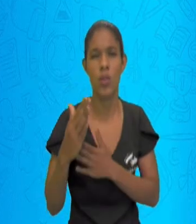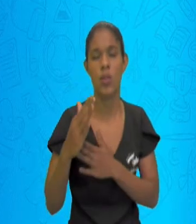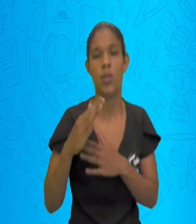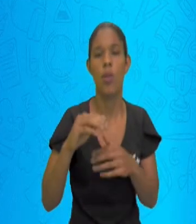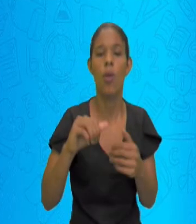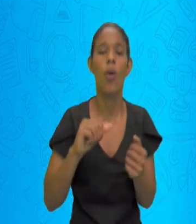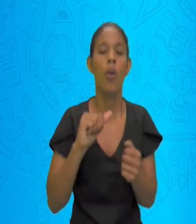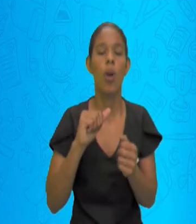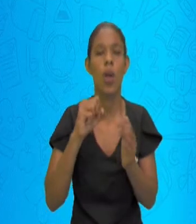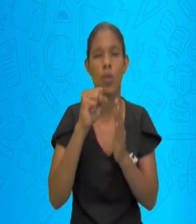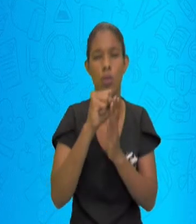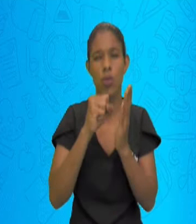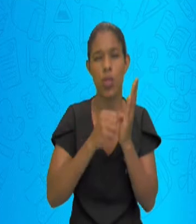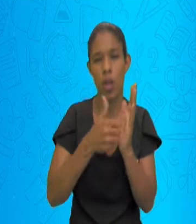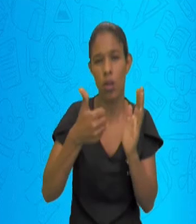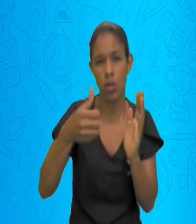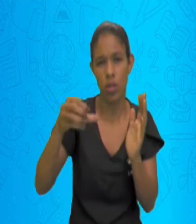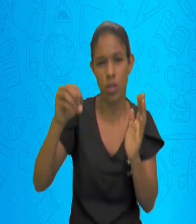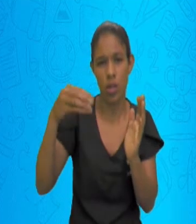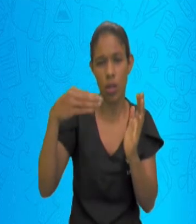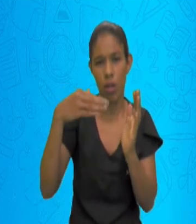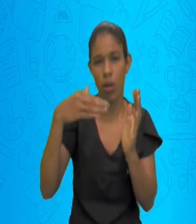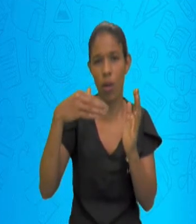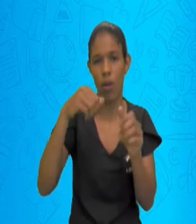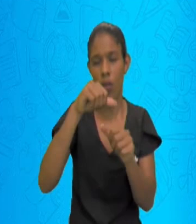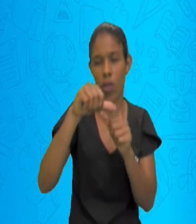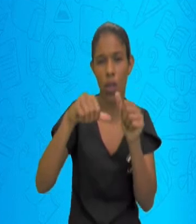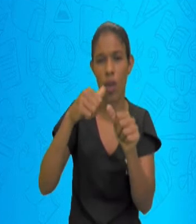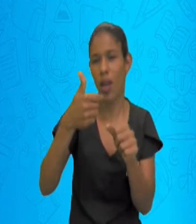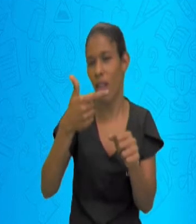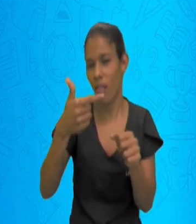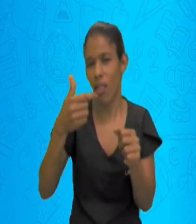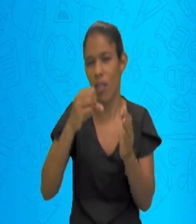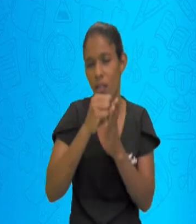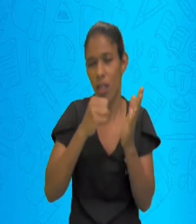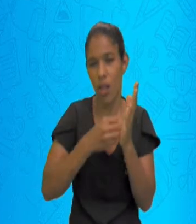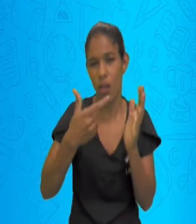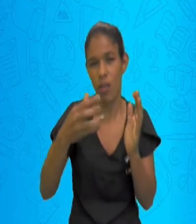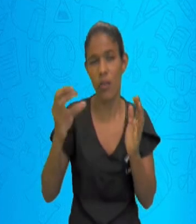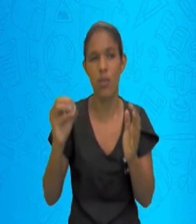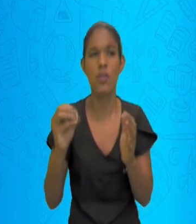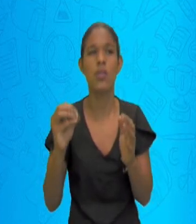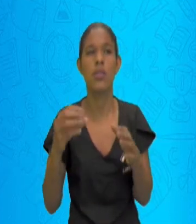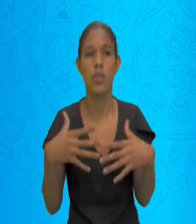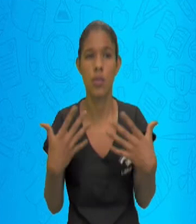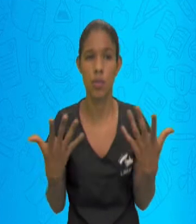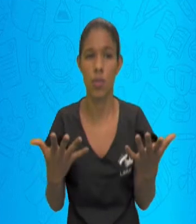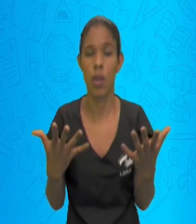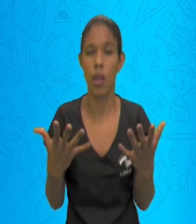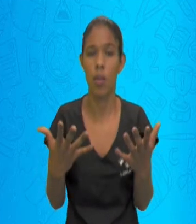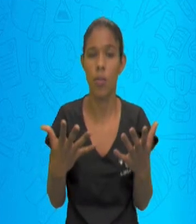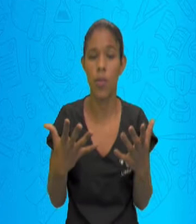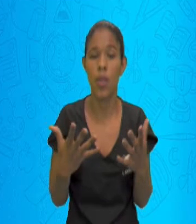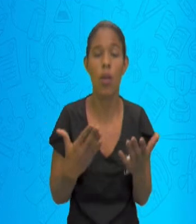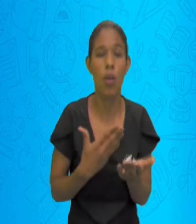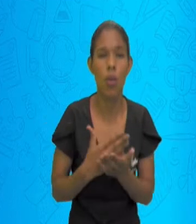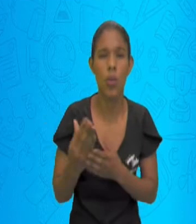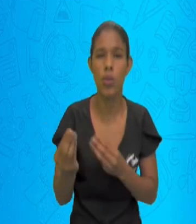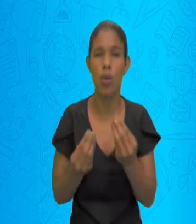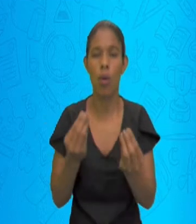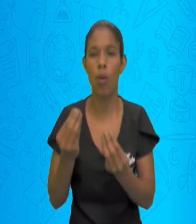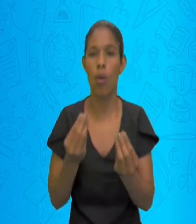tradições culturais africanas. Os primeiros afoxés foram a Embaixada Africana e os pandegos da